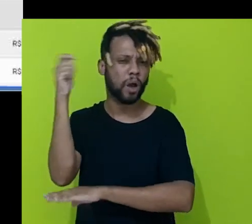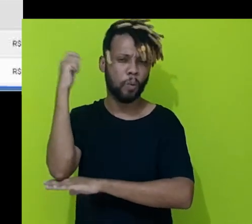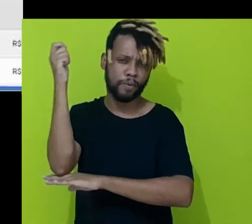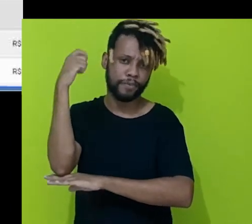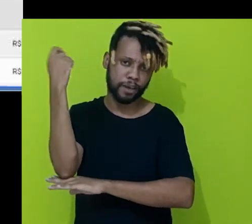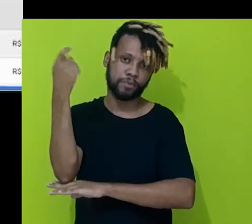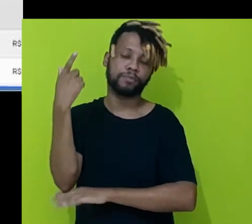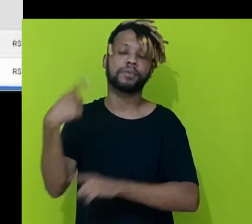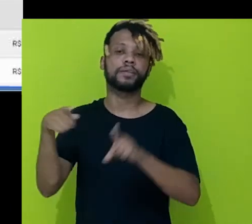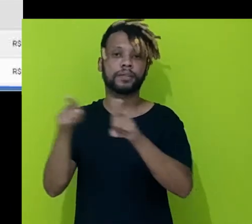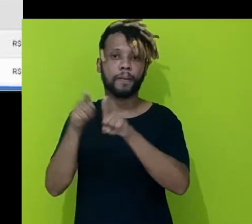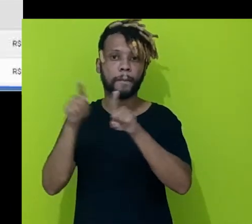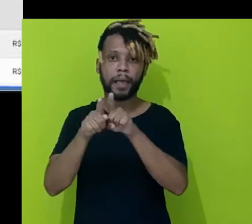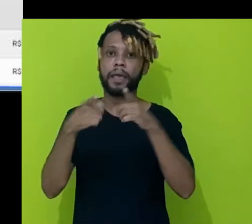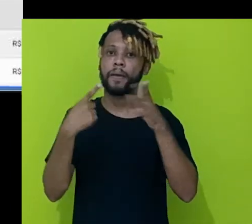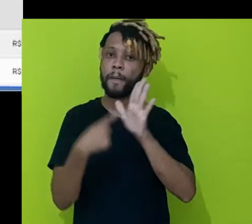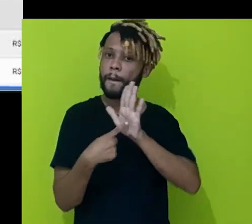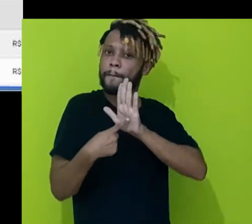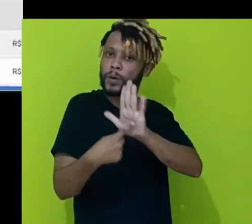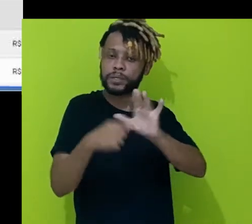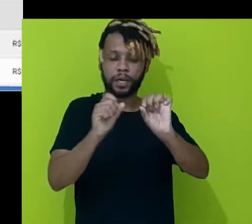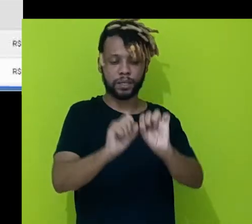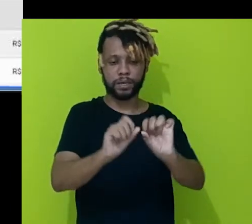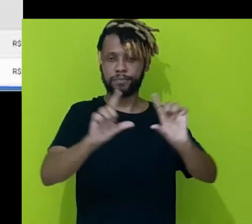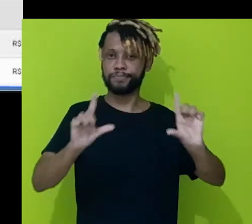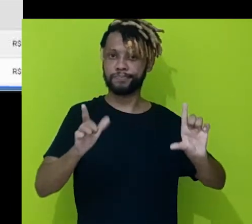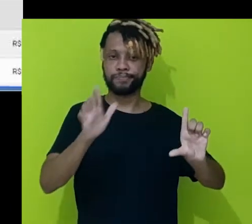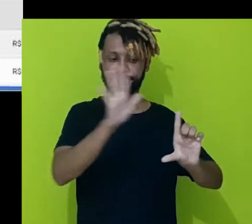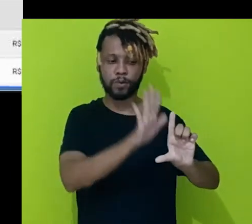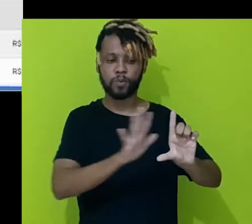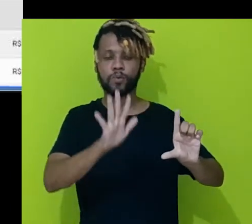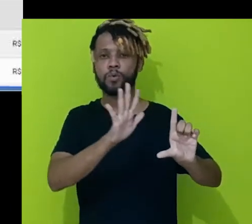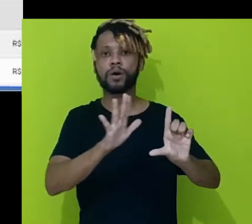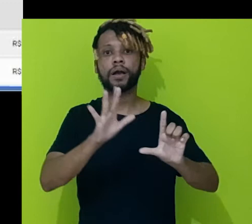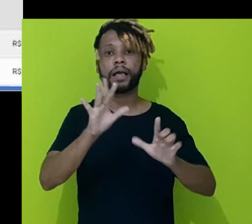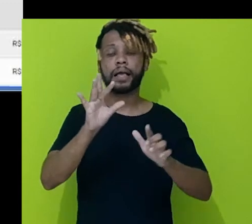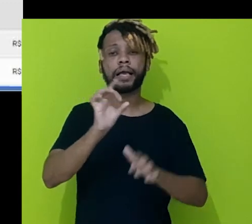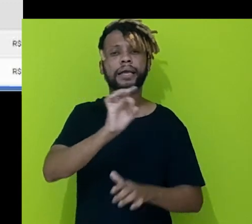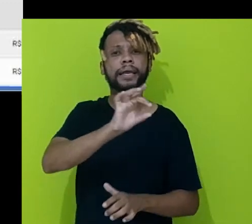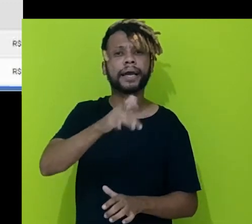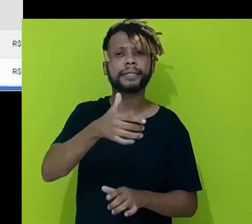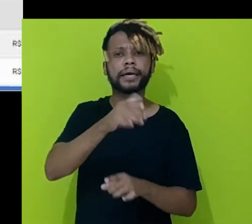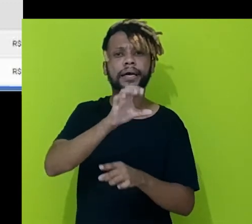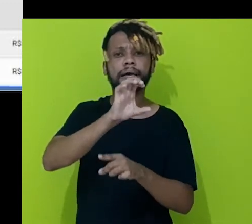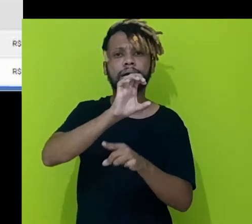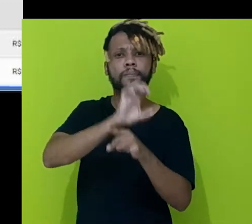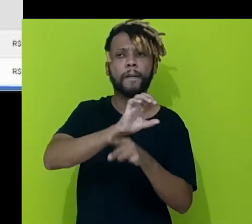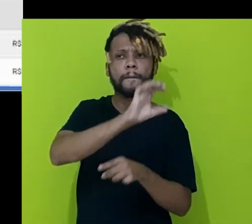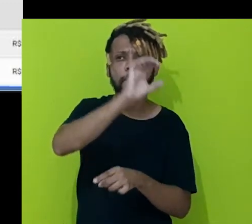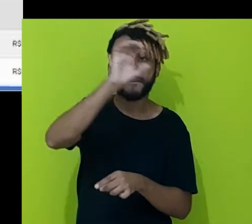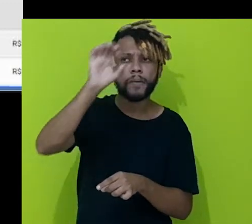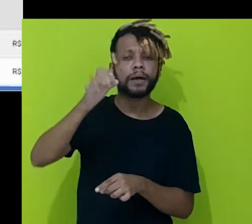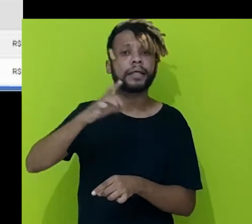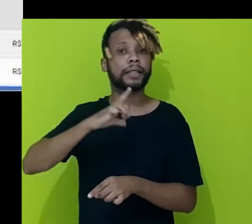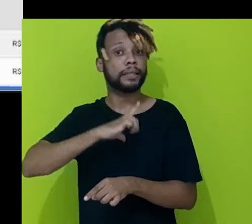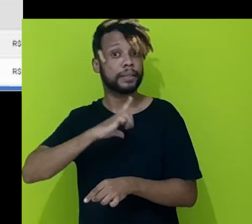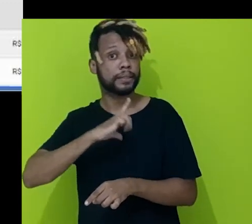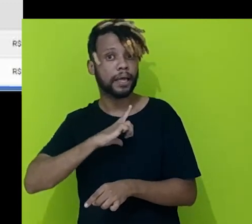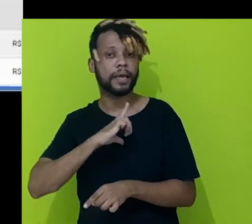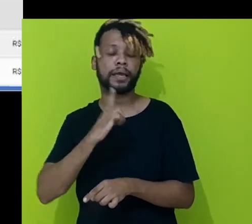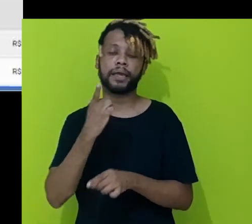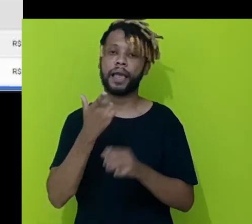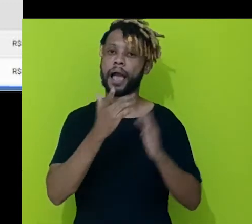também já estaria aparecendo. E em cada estado aparecem as etapas de pré-produção,